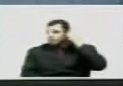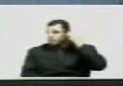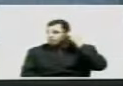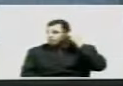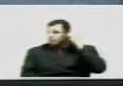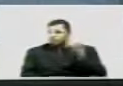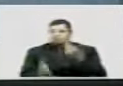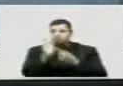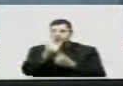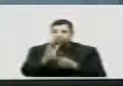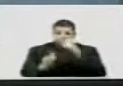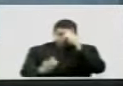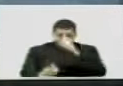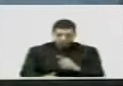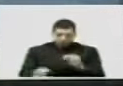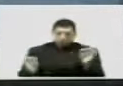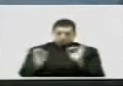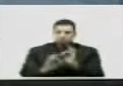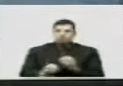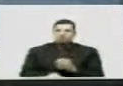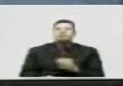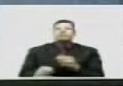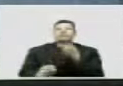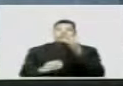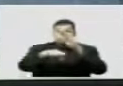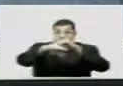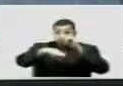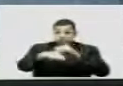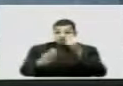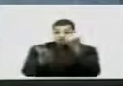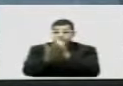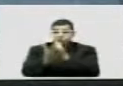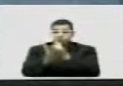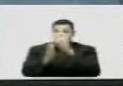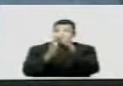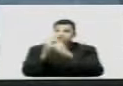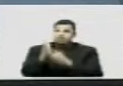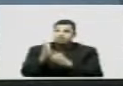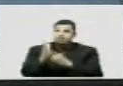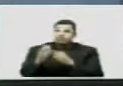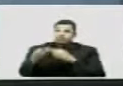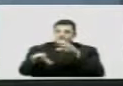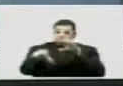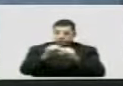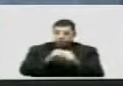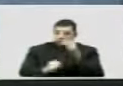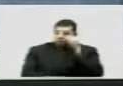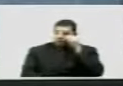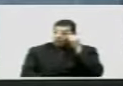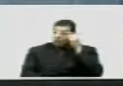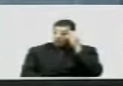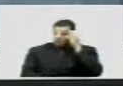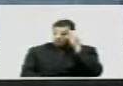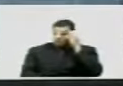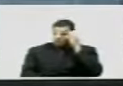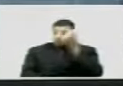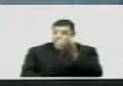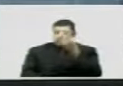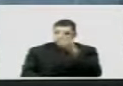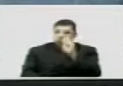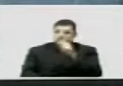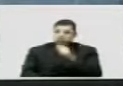Amazonas não cumpre o seu dever de nomeá-los, de publicar os atos formais para